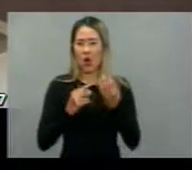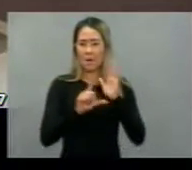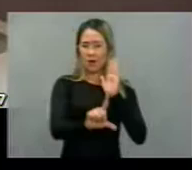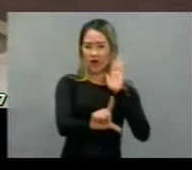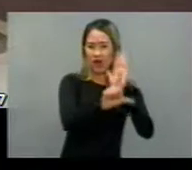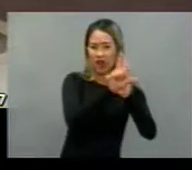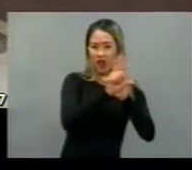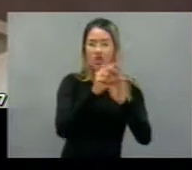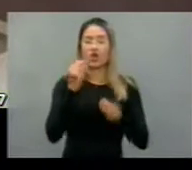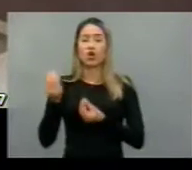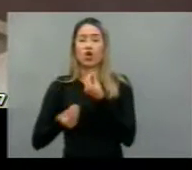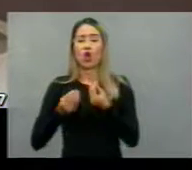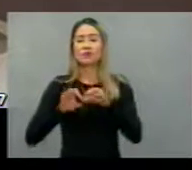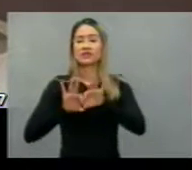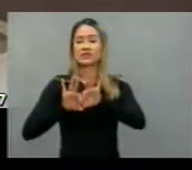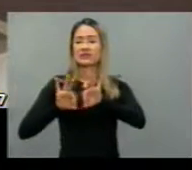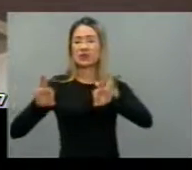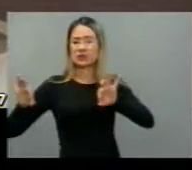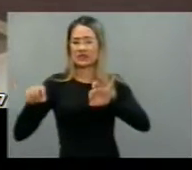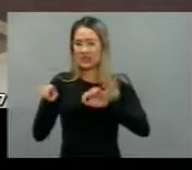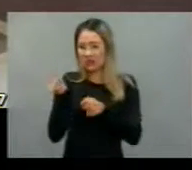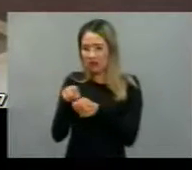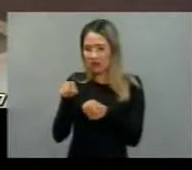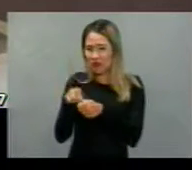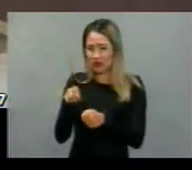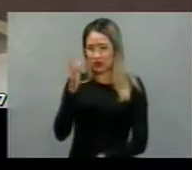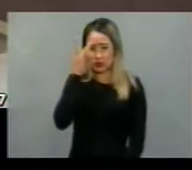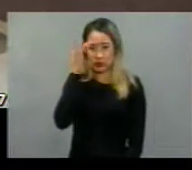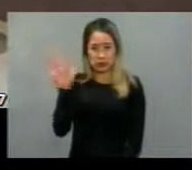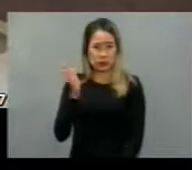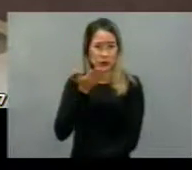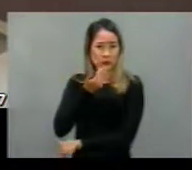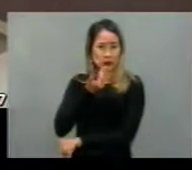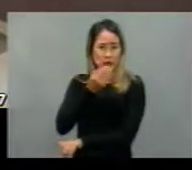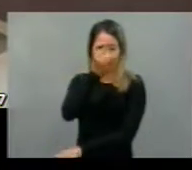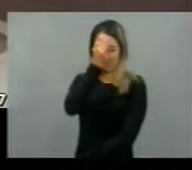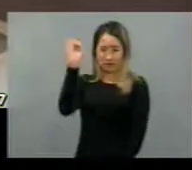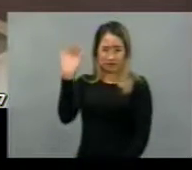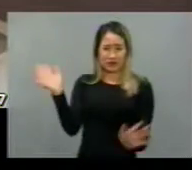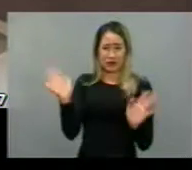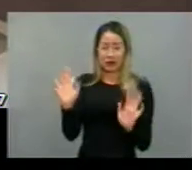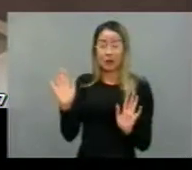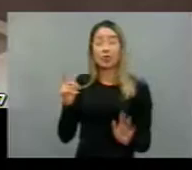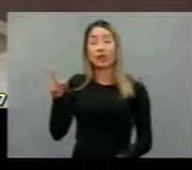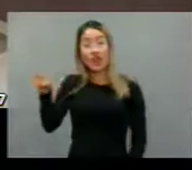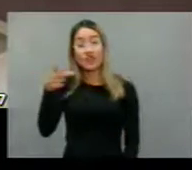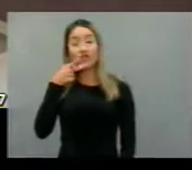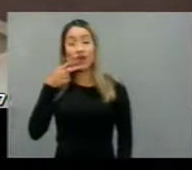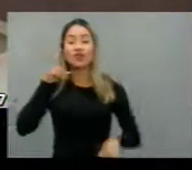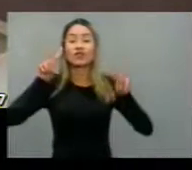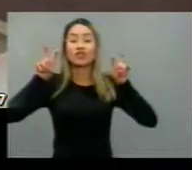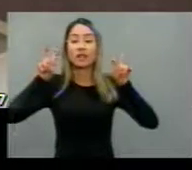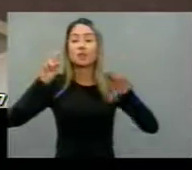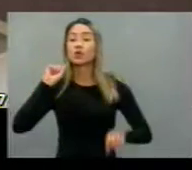elas não comeriam. Ele falou, obviamente, da Alemanha do século